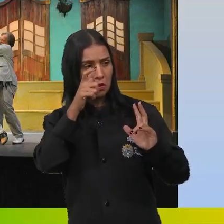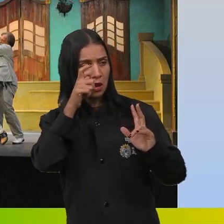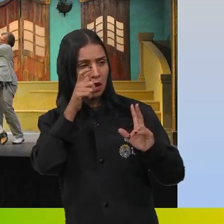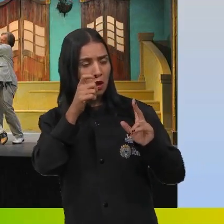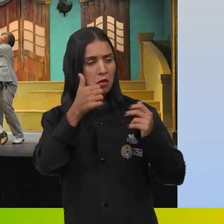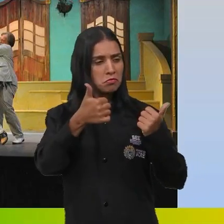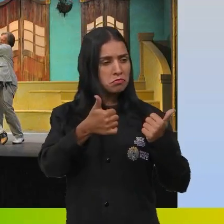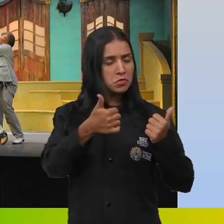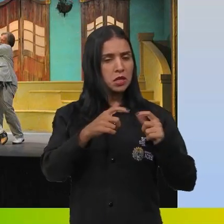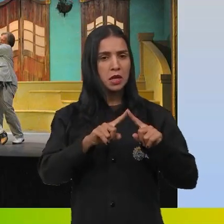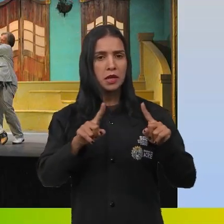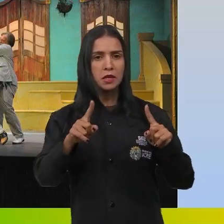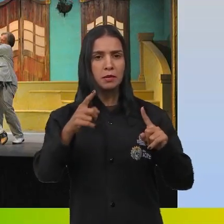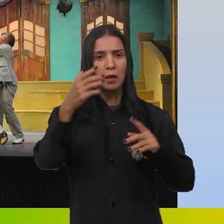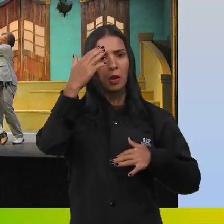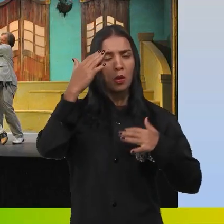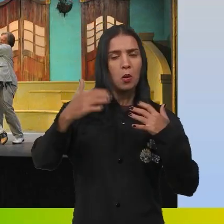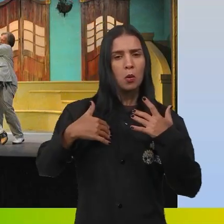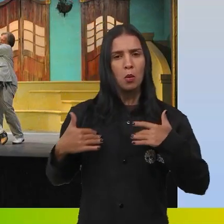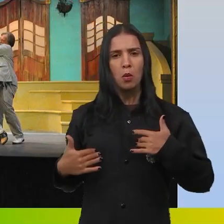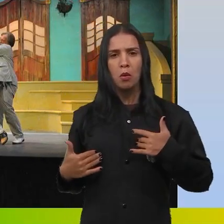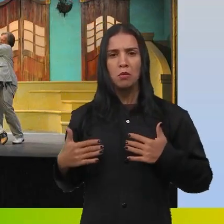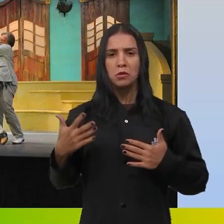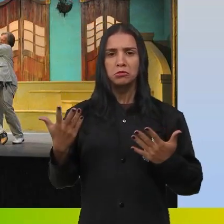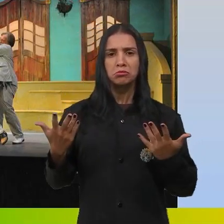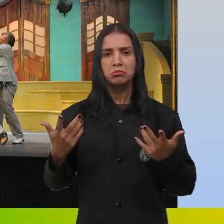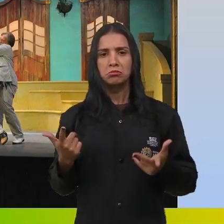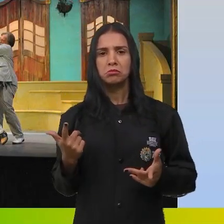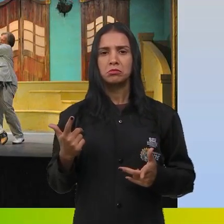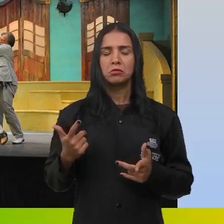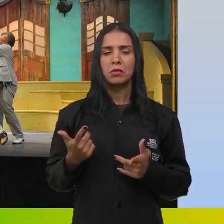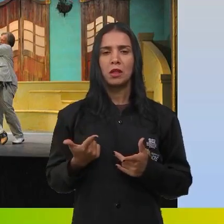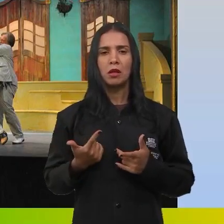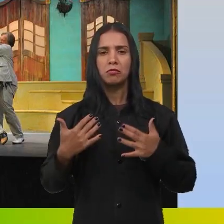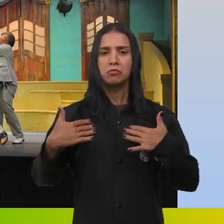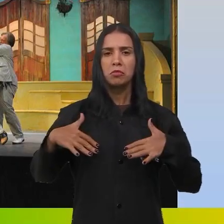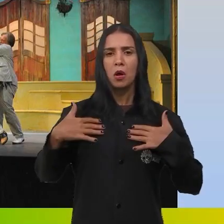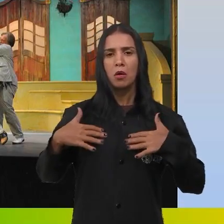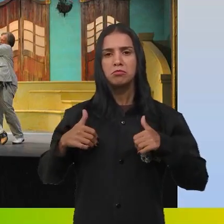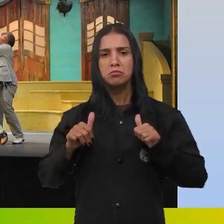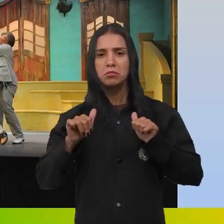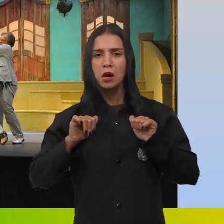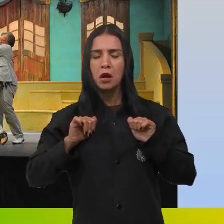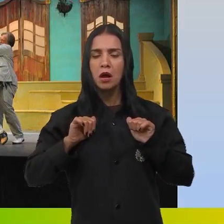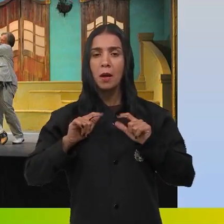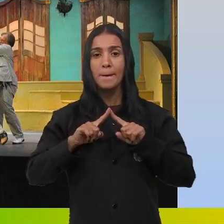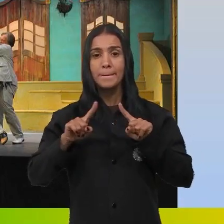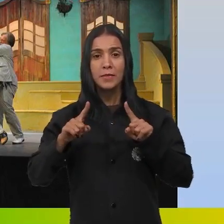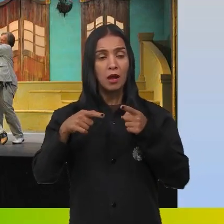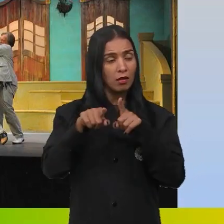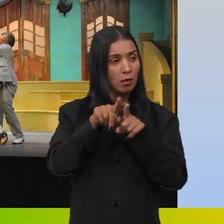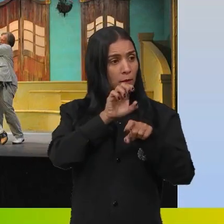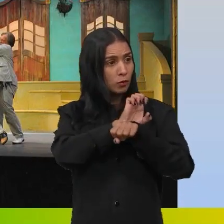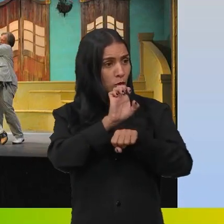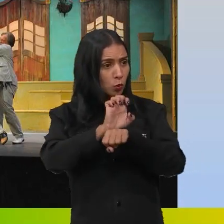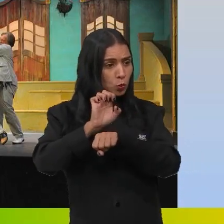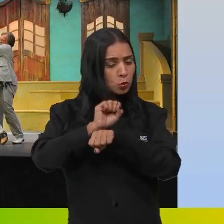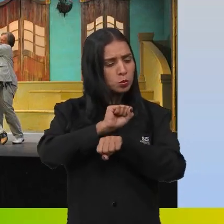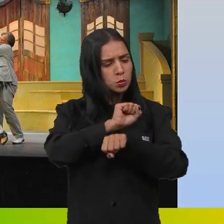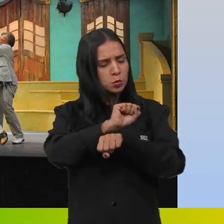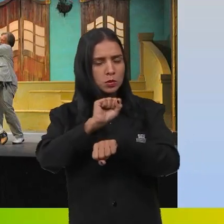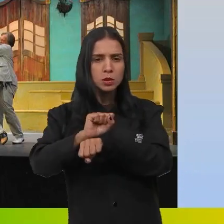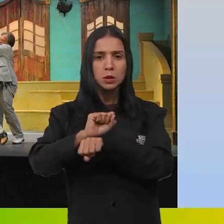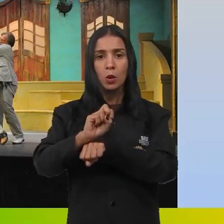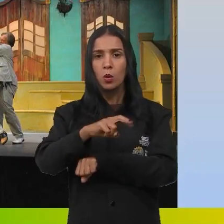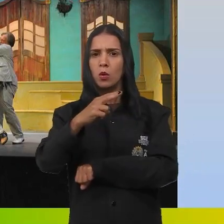né? E o corpo está bem projetado assim para frente, indicando que está numa expectativa, que está